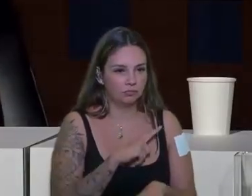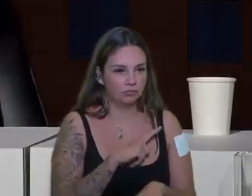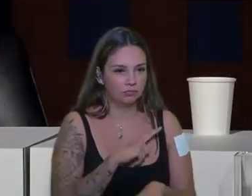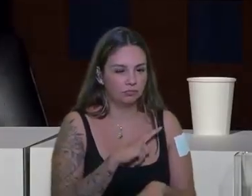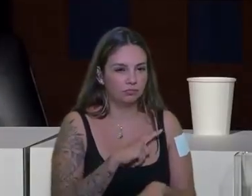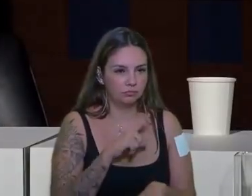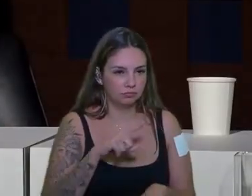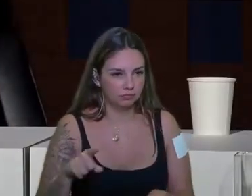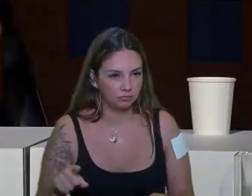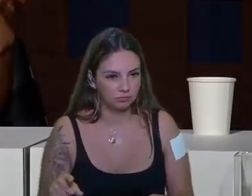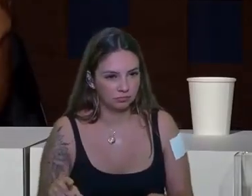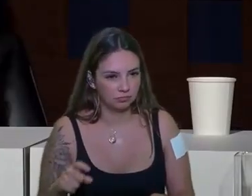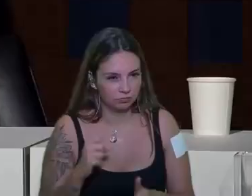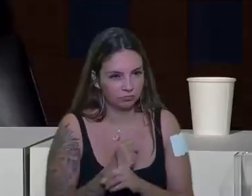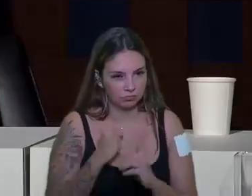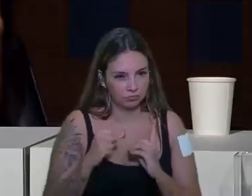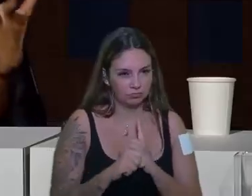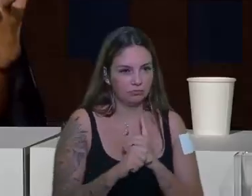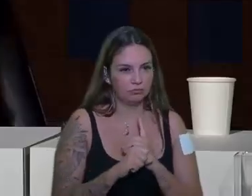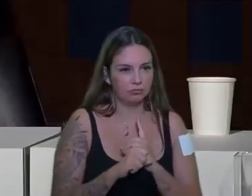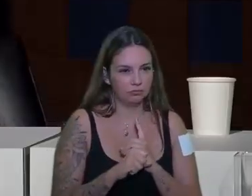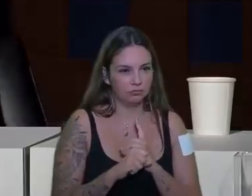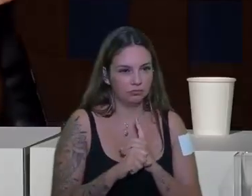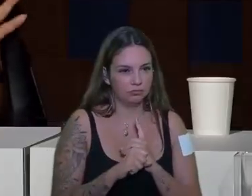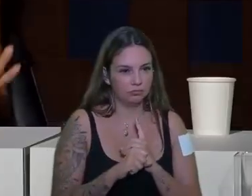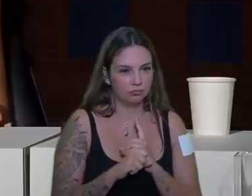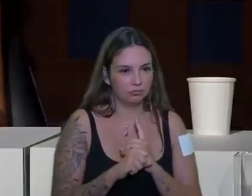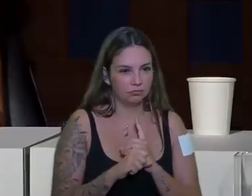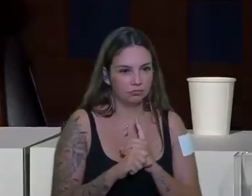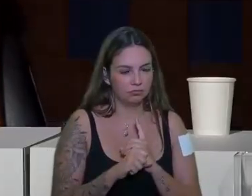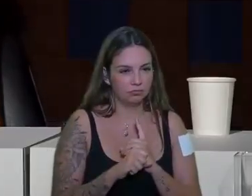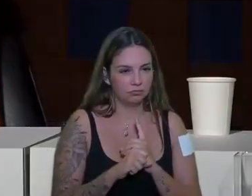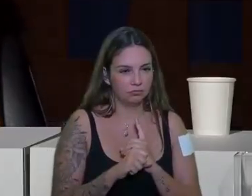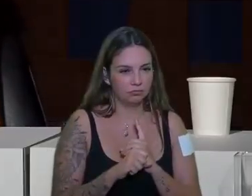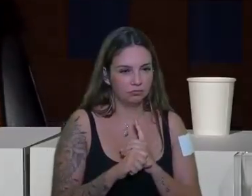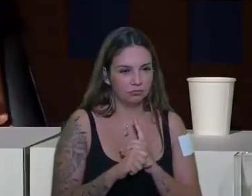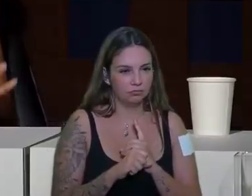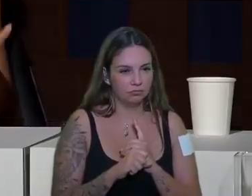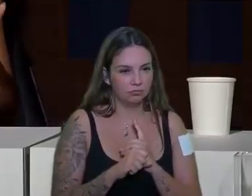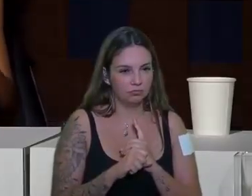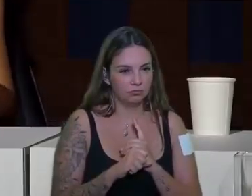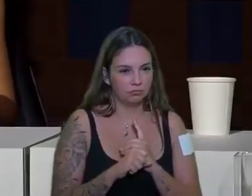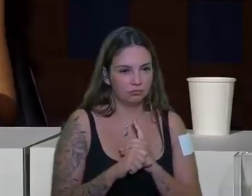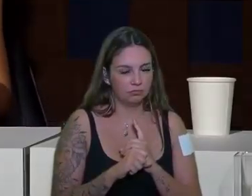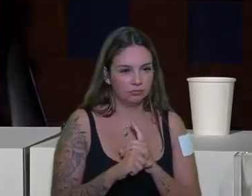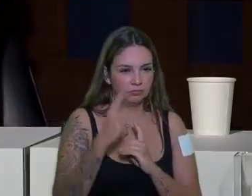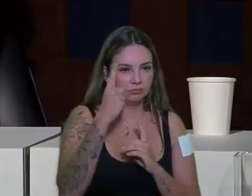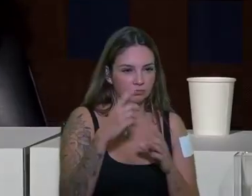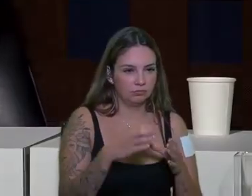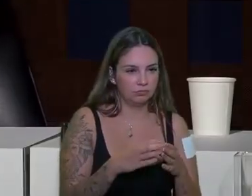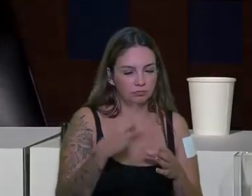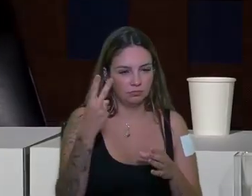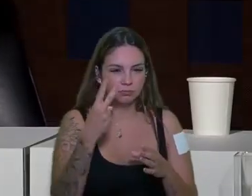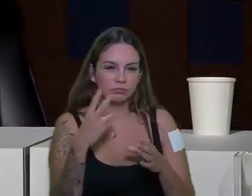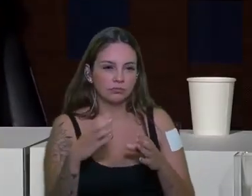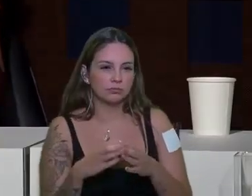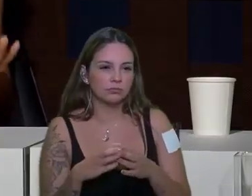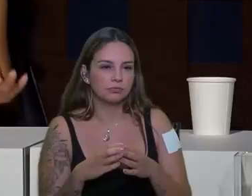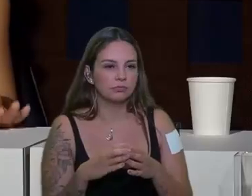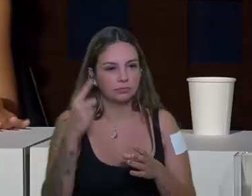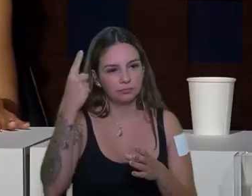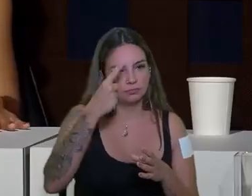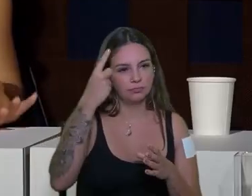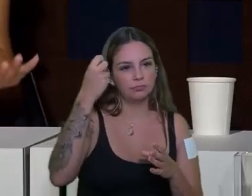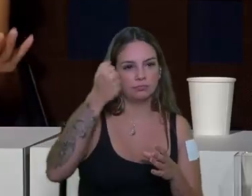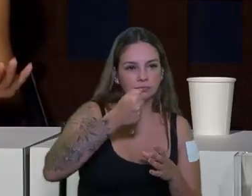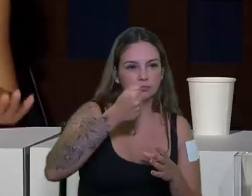sempre existe, ela faz parte da sociedade, é benéfica, essa coisa de... Eu estava até conversando com o Madu Costa, né, que antigamente a primeira classe, a segunda classe,